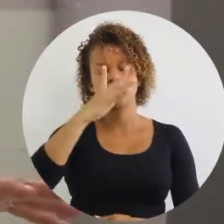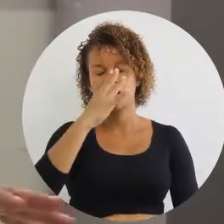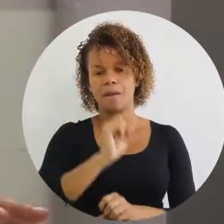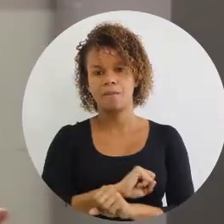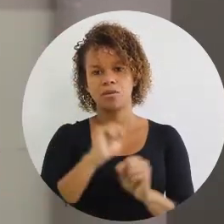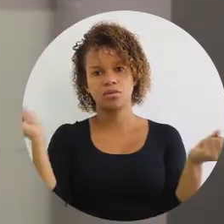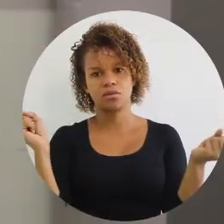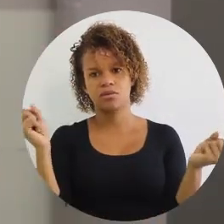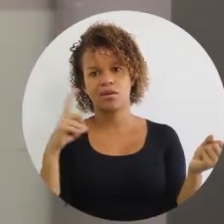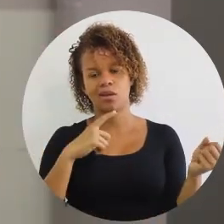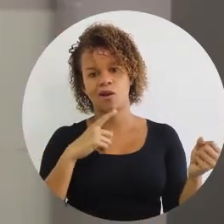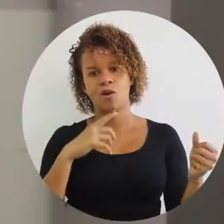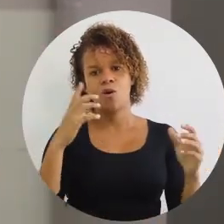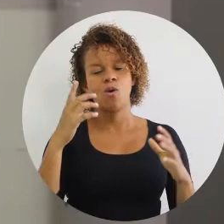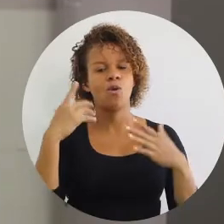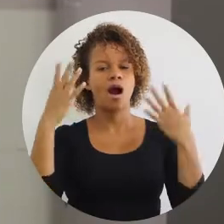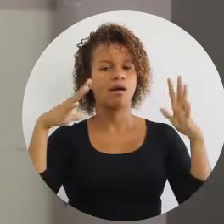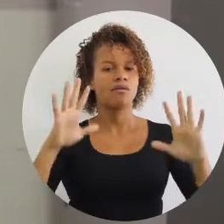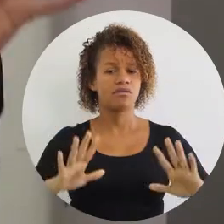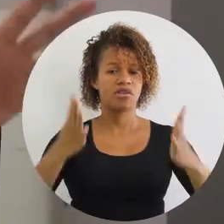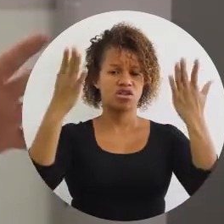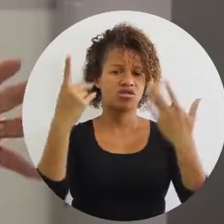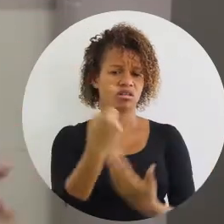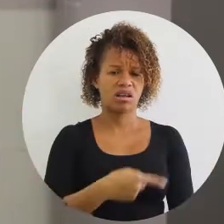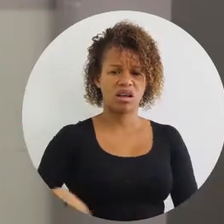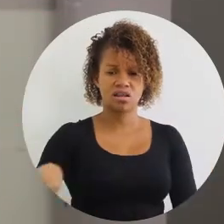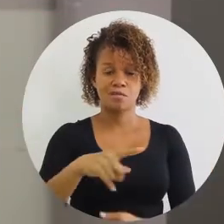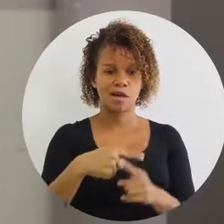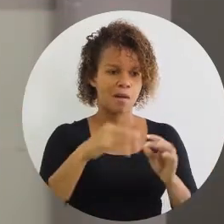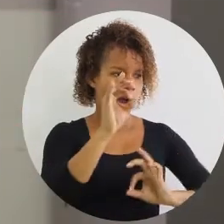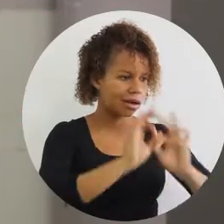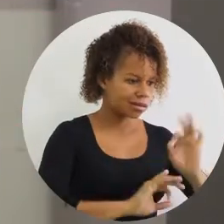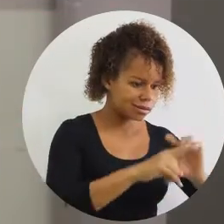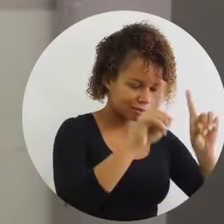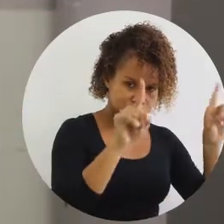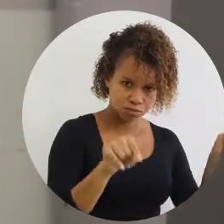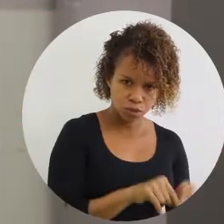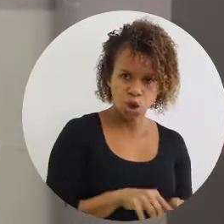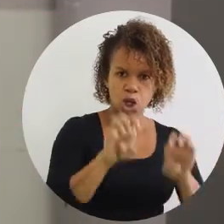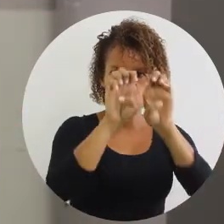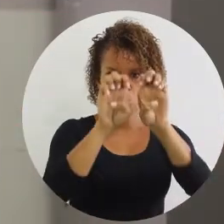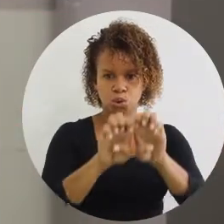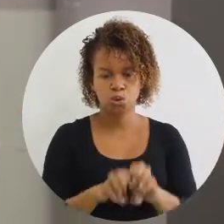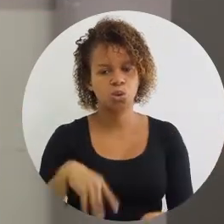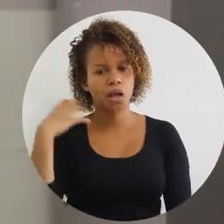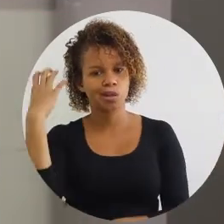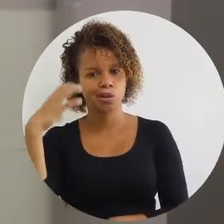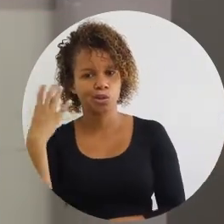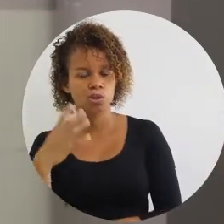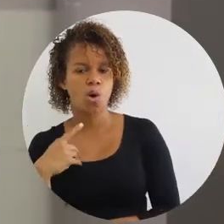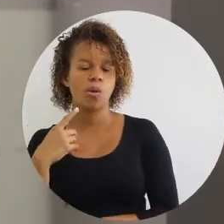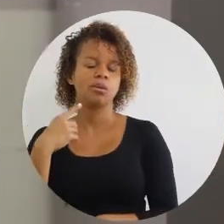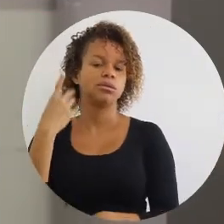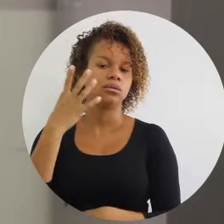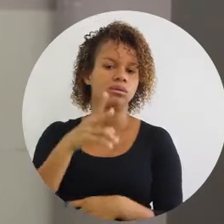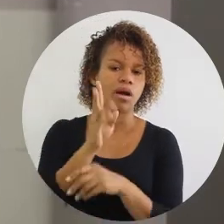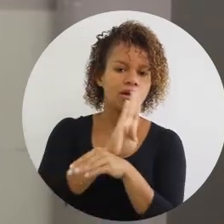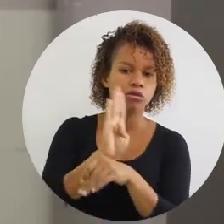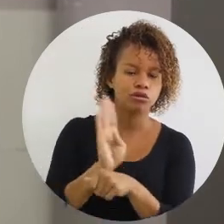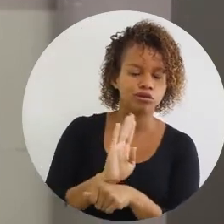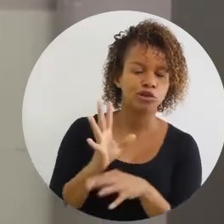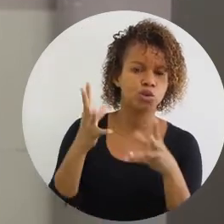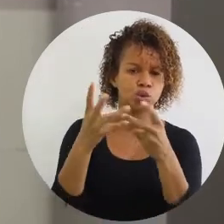ter um show desse. Se para montar todo aquele cenário, toda aquela estrutura de som, de áudio, de